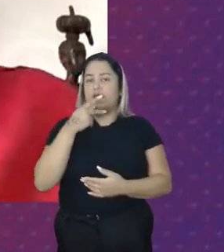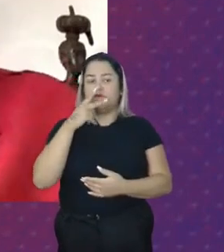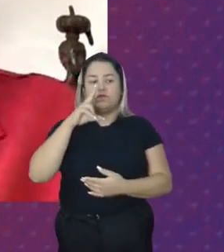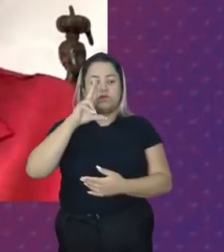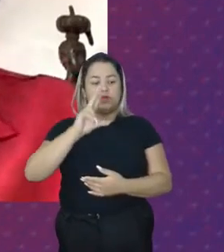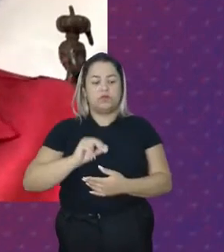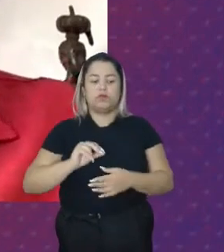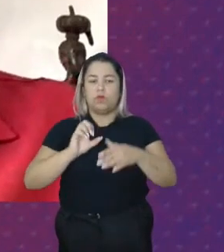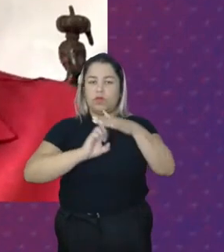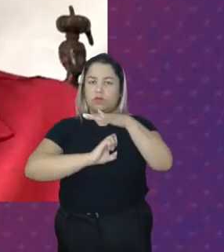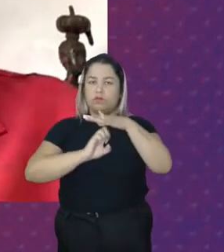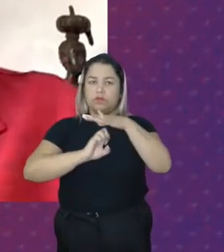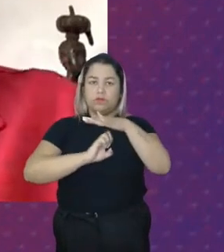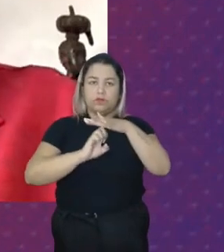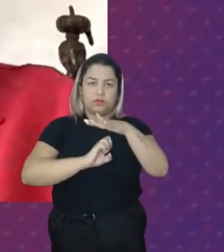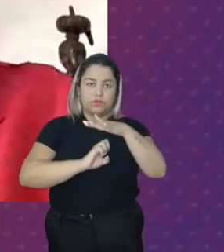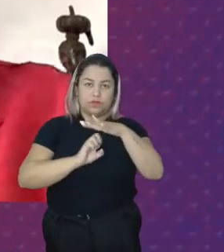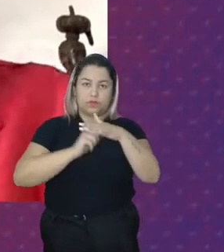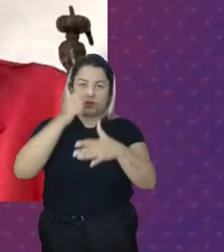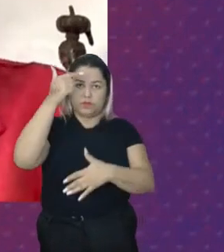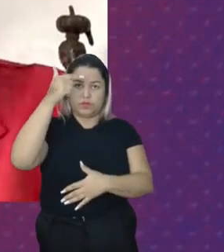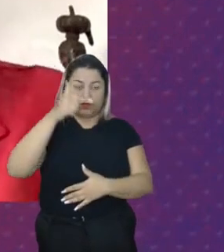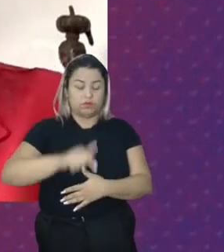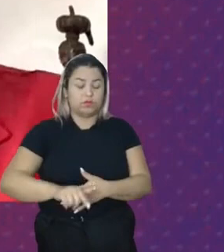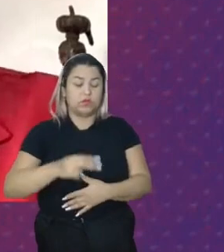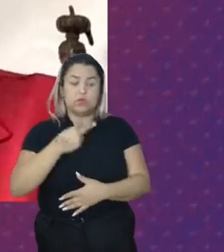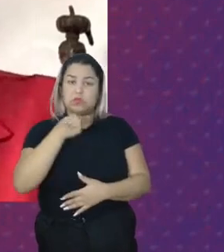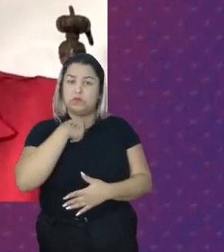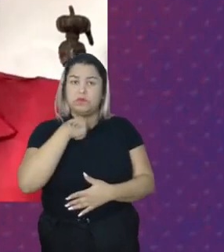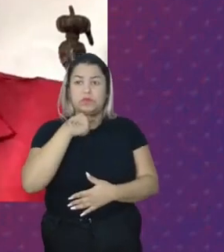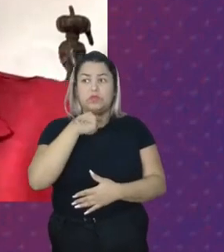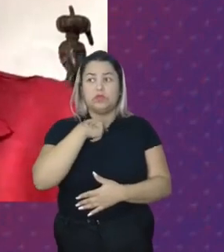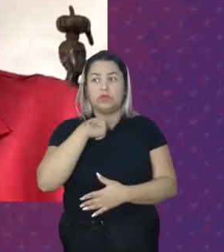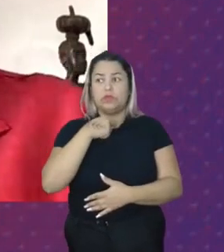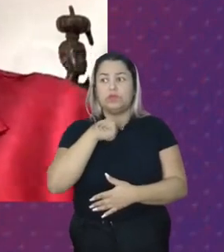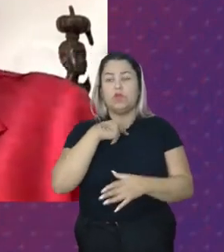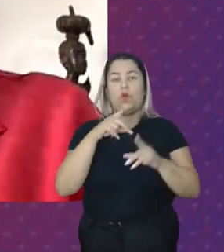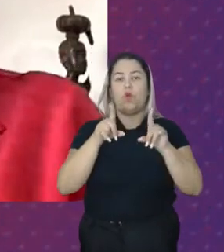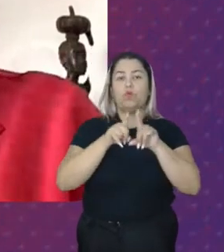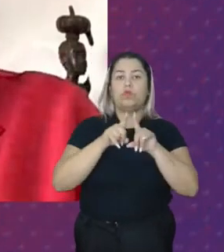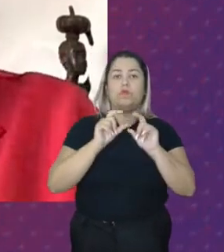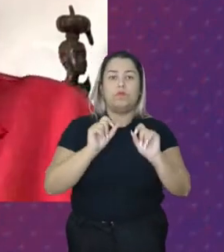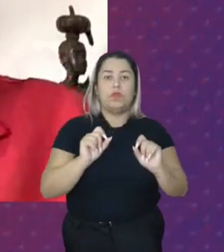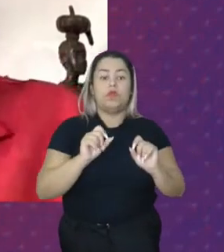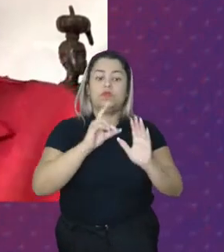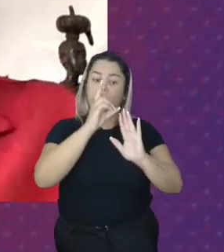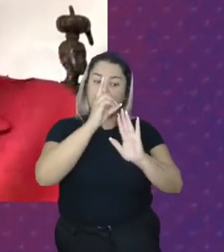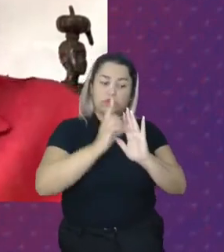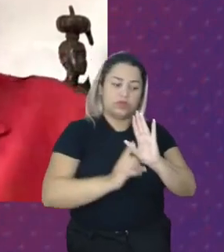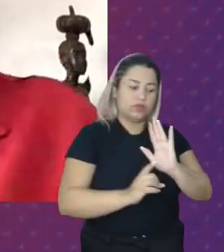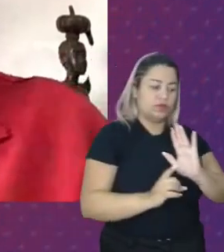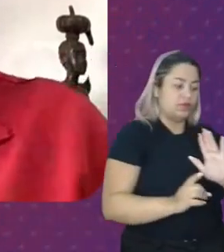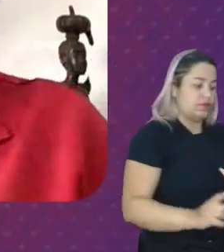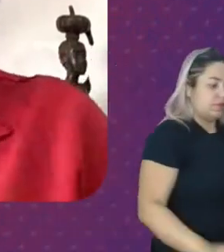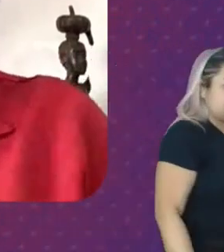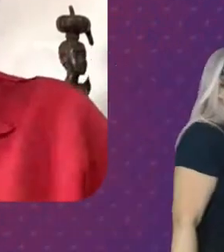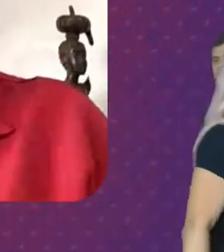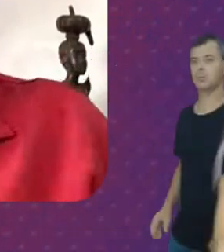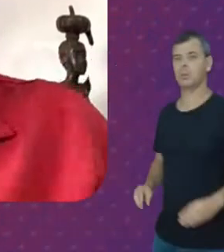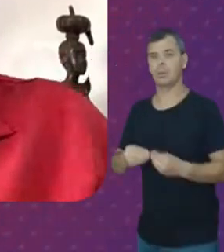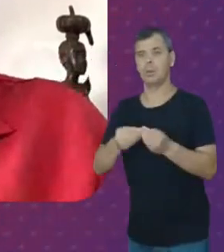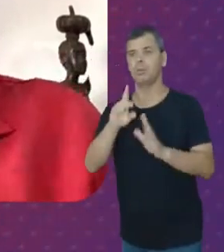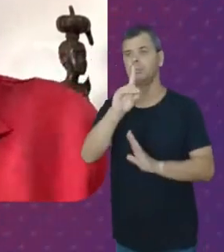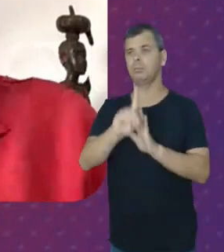Empresas E que Por conseguinte Eles não Poderiam Dar Esse Direito Mas que